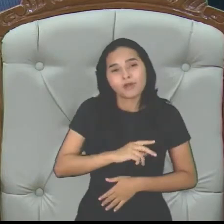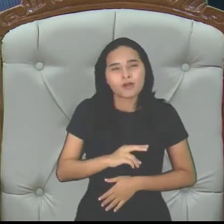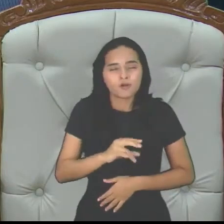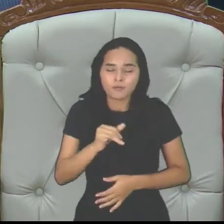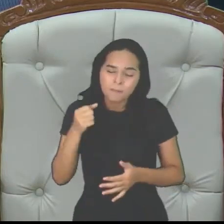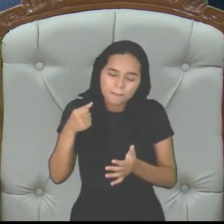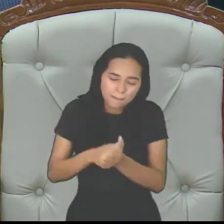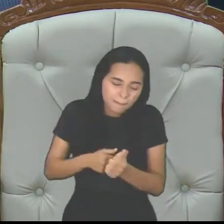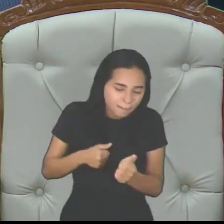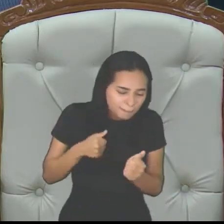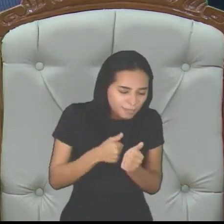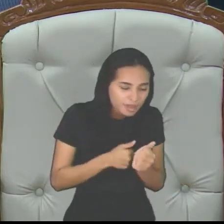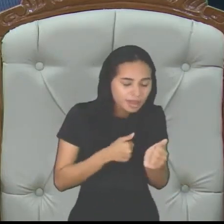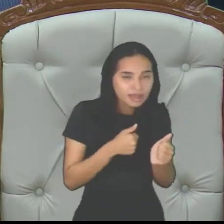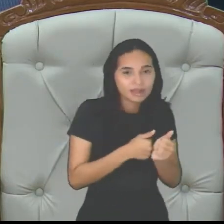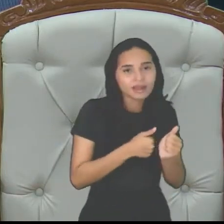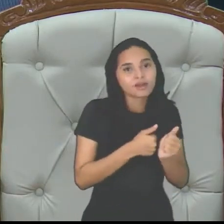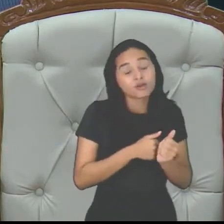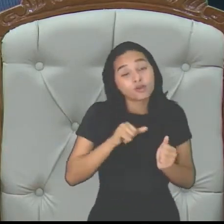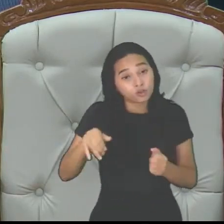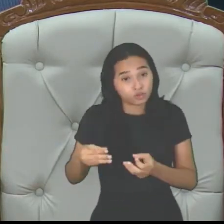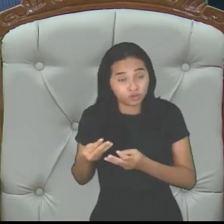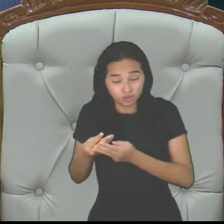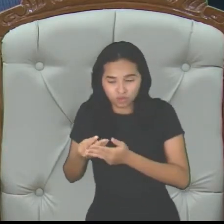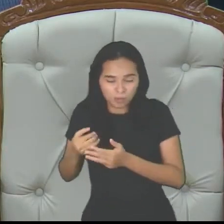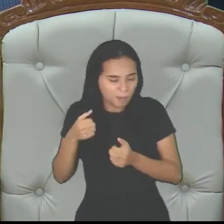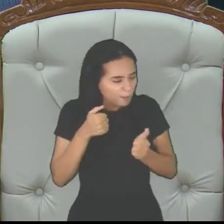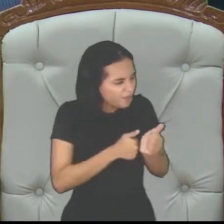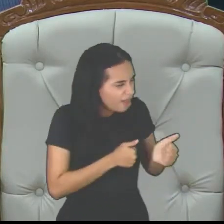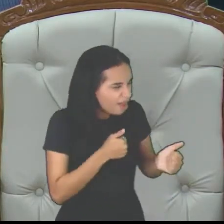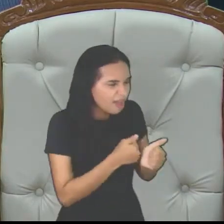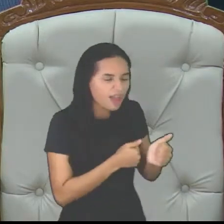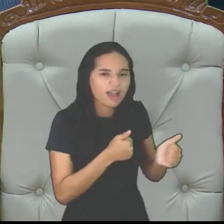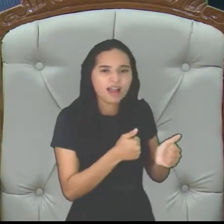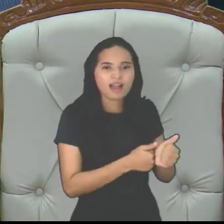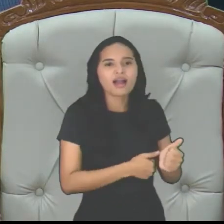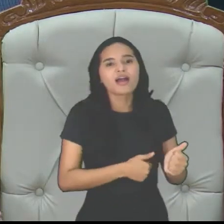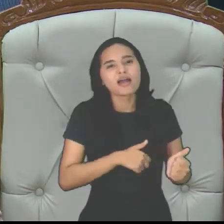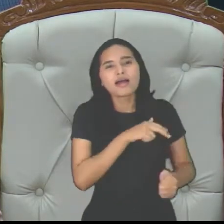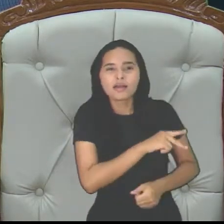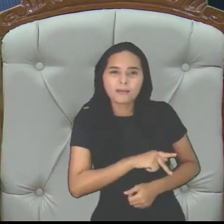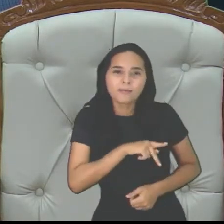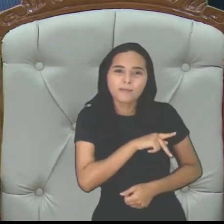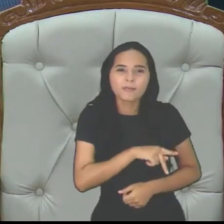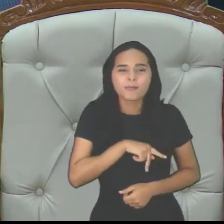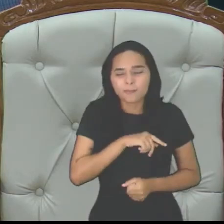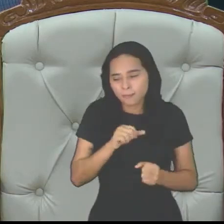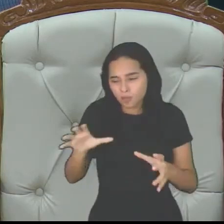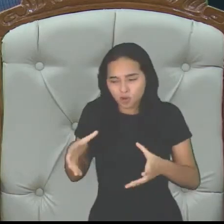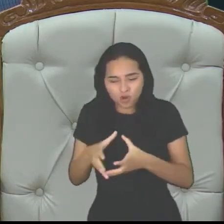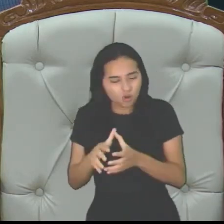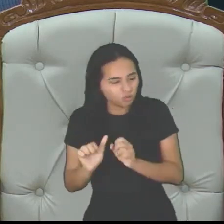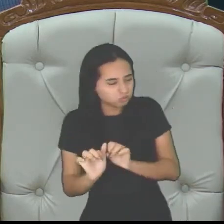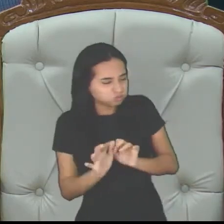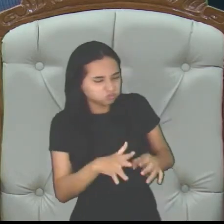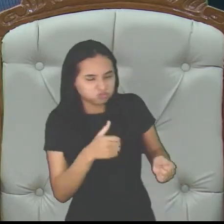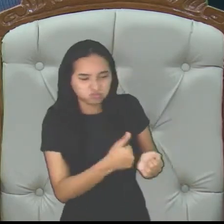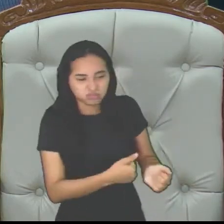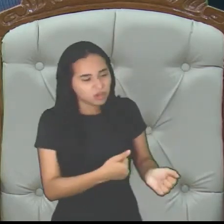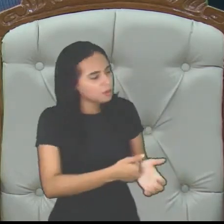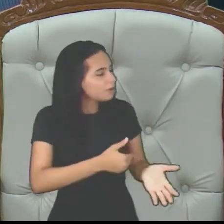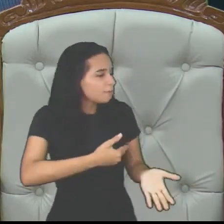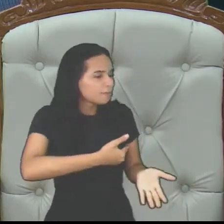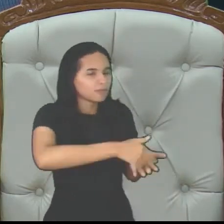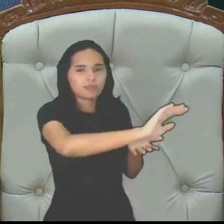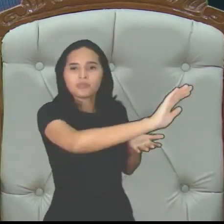perseguido pelos próprios judeus. Os judeus vão fazer uma turba, vão perseguir Paulo e vão expulsar, enxotar